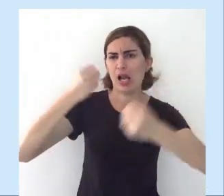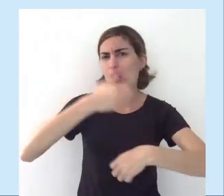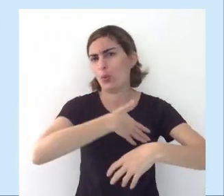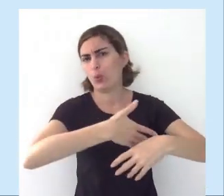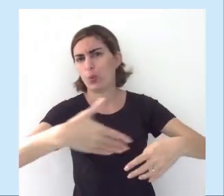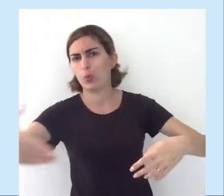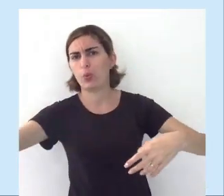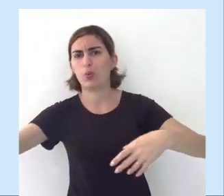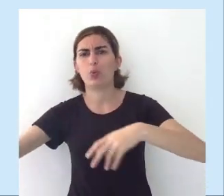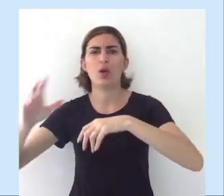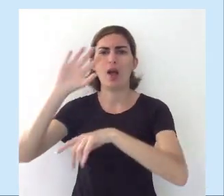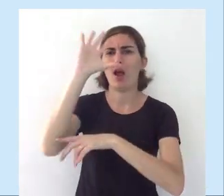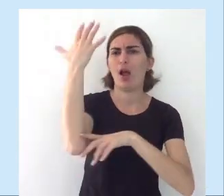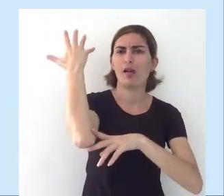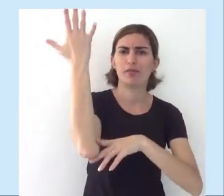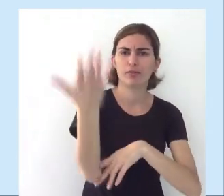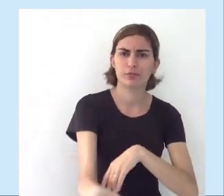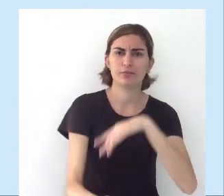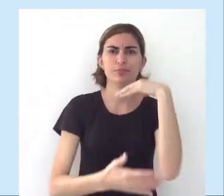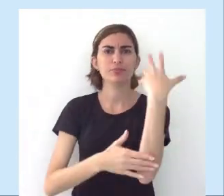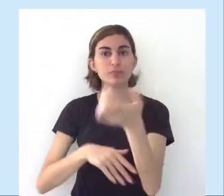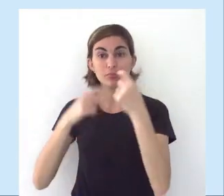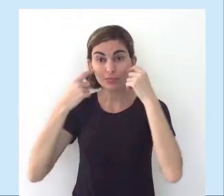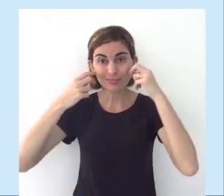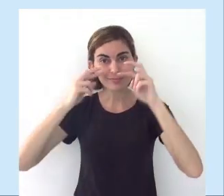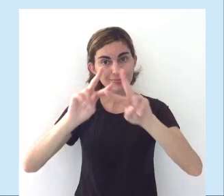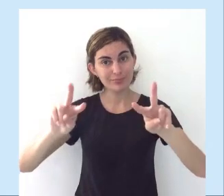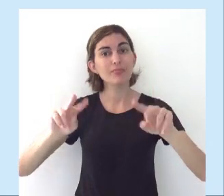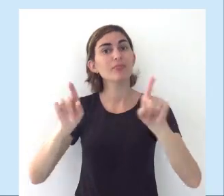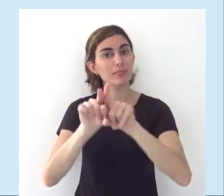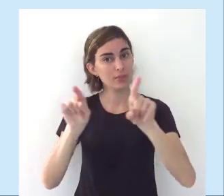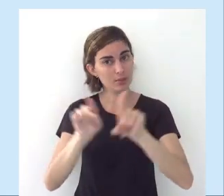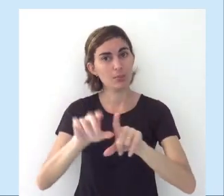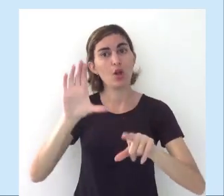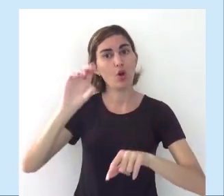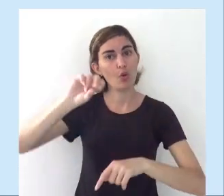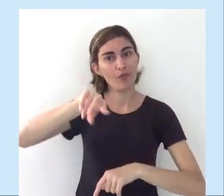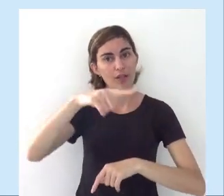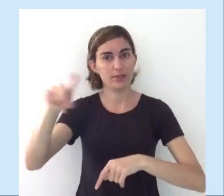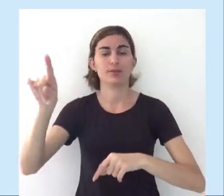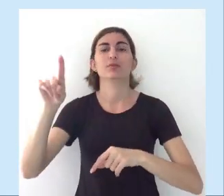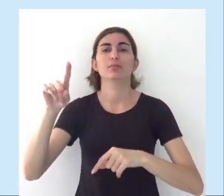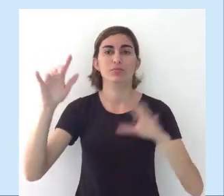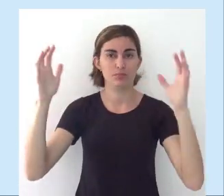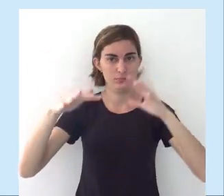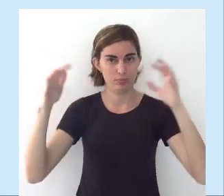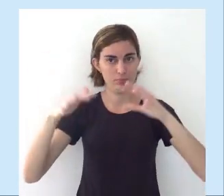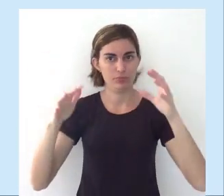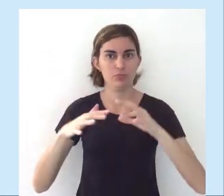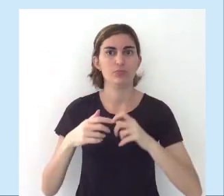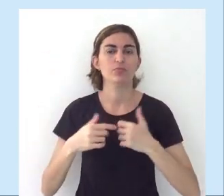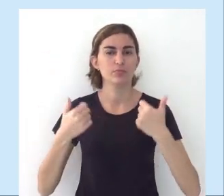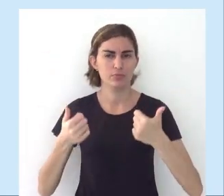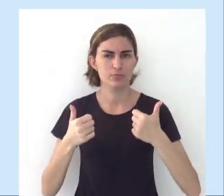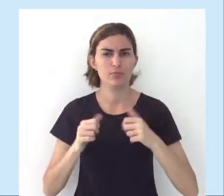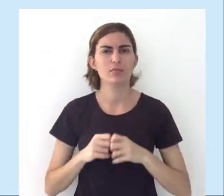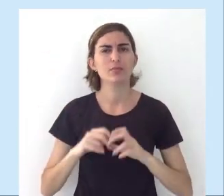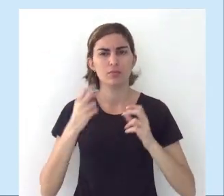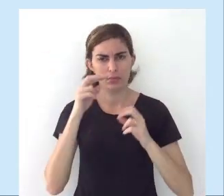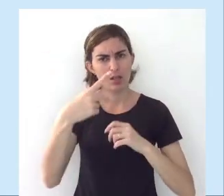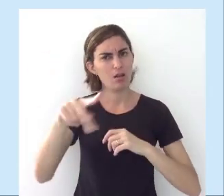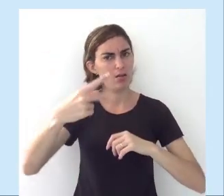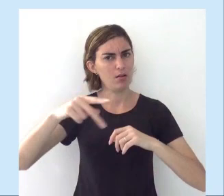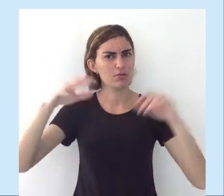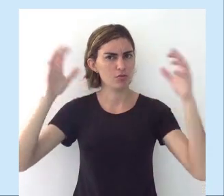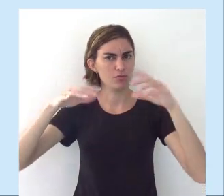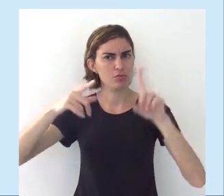Carros também sendo movidos, árvores arrancadas. E isso tem a ver também com as chuvas de convecção. Ok, gente? Então, gente,